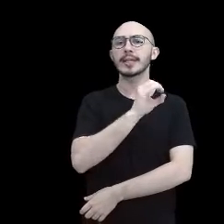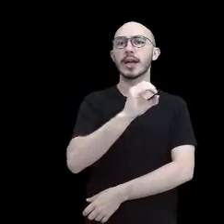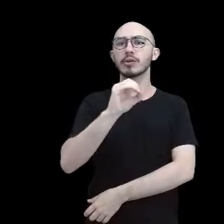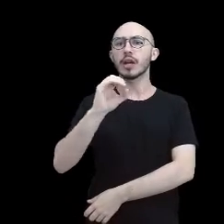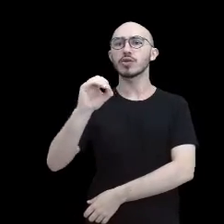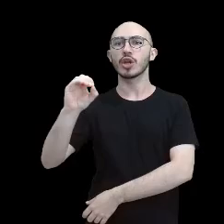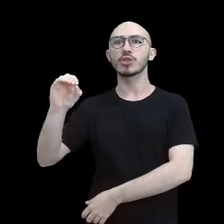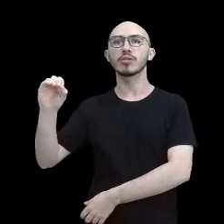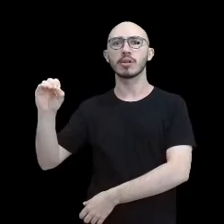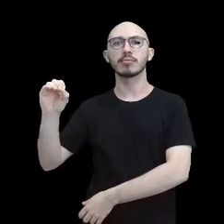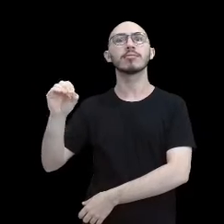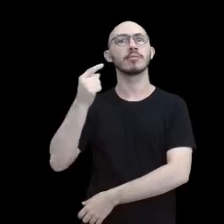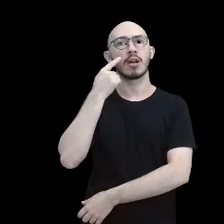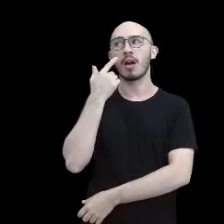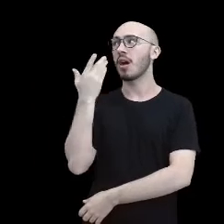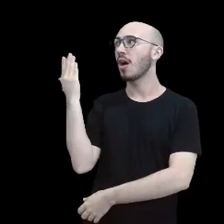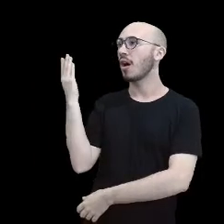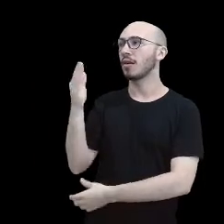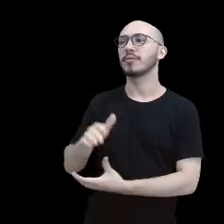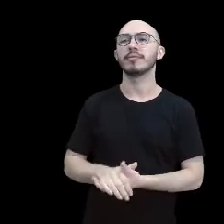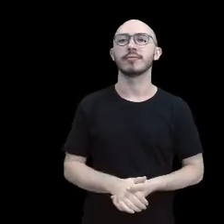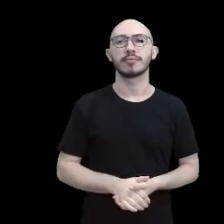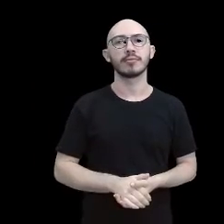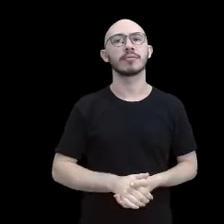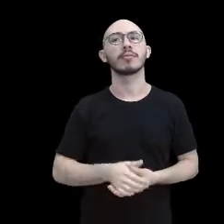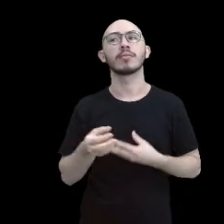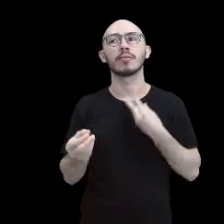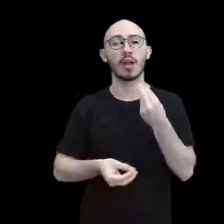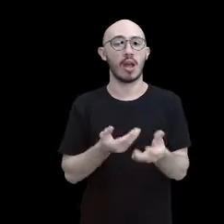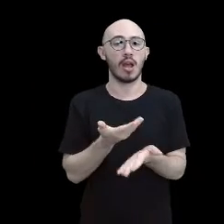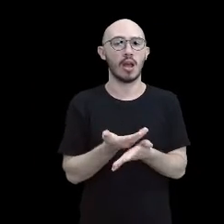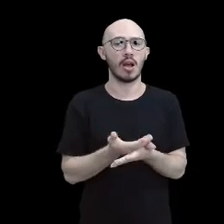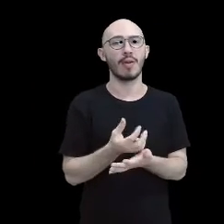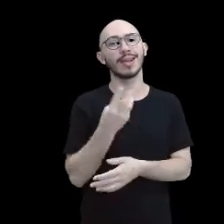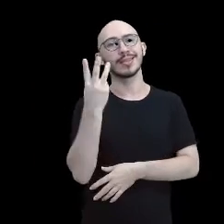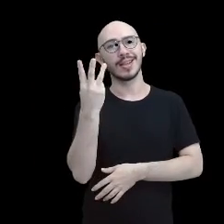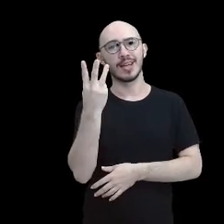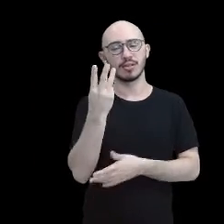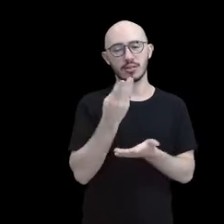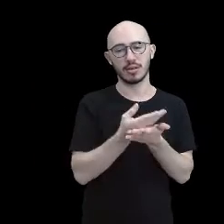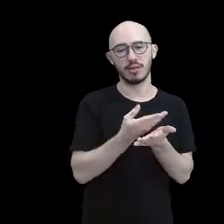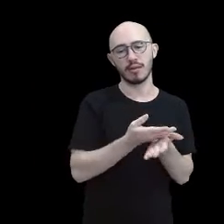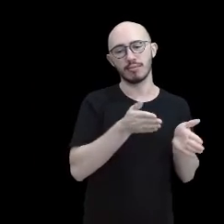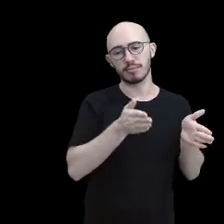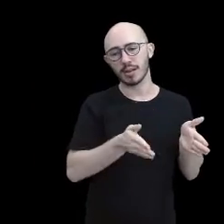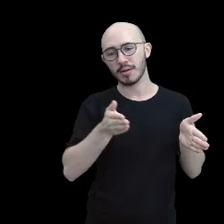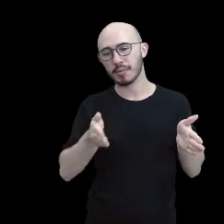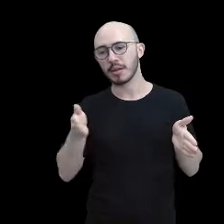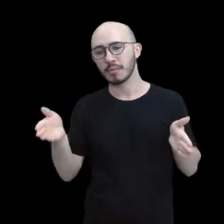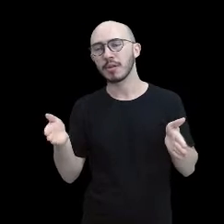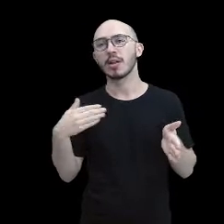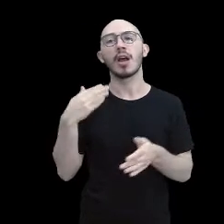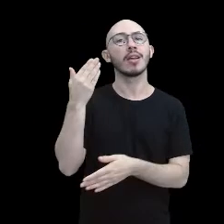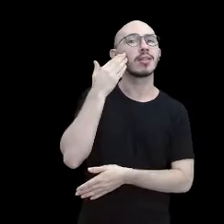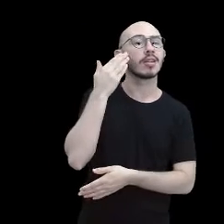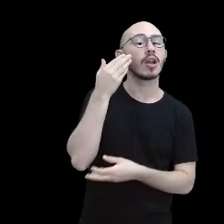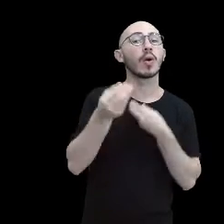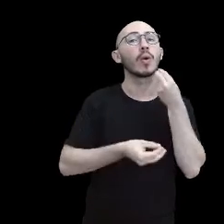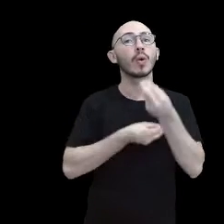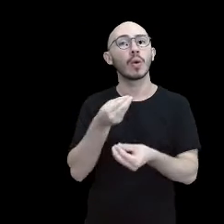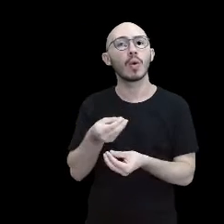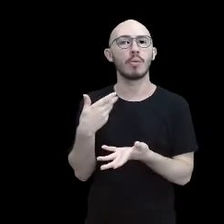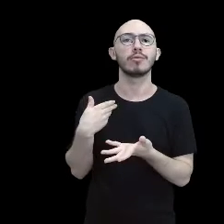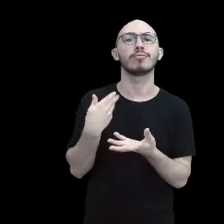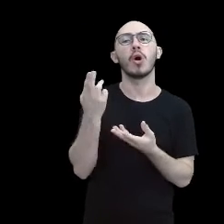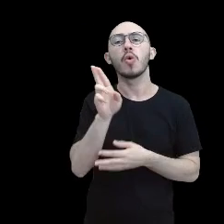aparece nesse número aí. Então, a gente vai ver que nessas 3 aulas dessa semana, a gente vai aprender a manipular esses números, ou seja, como é que eu